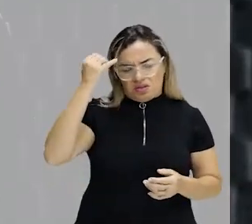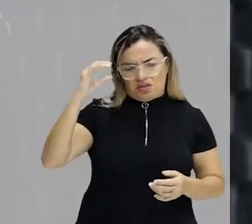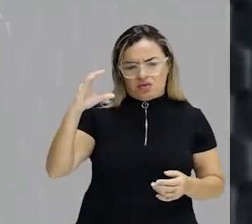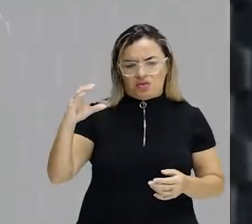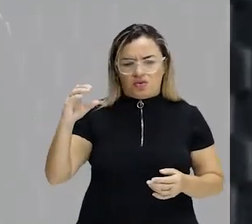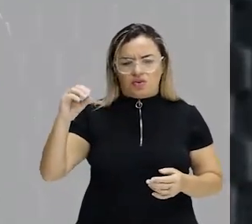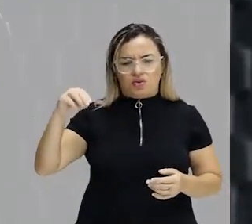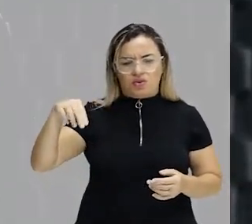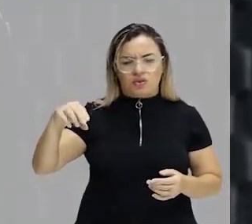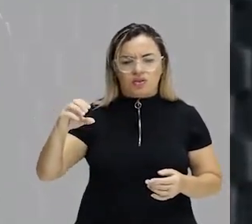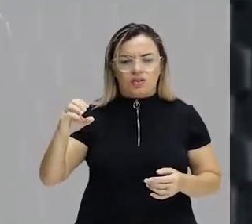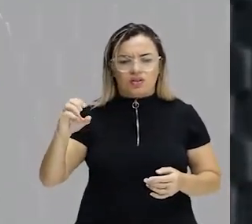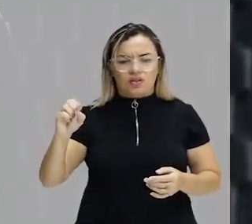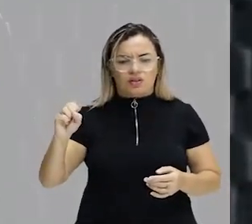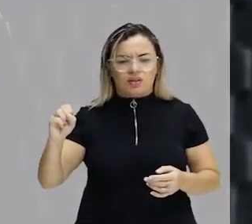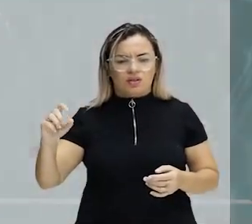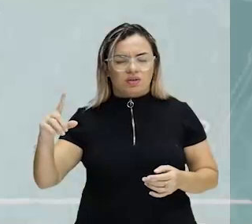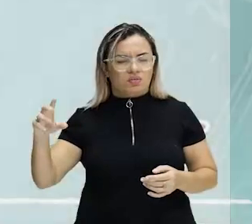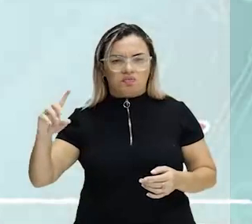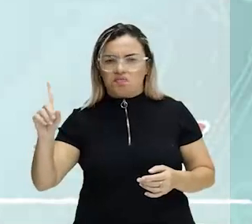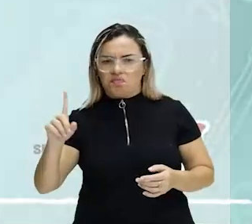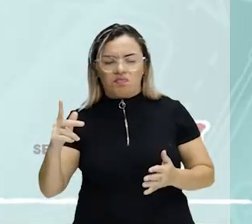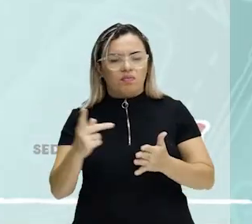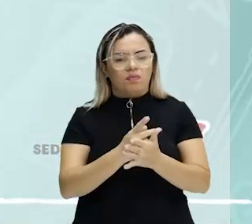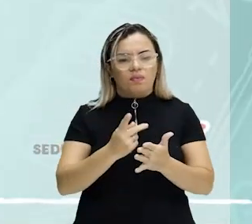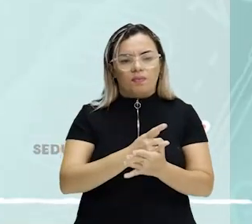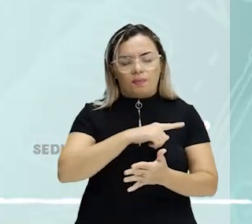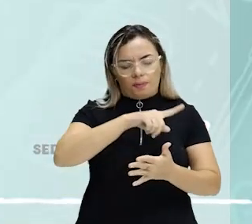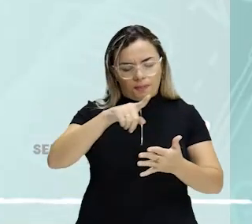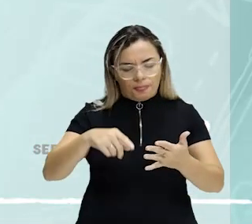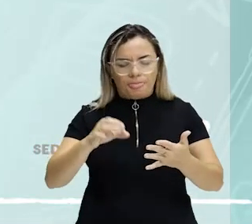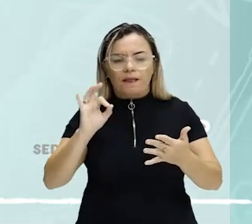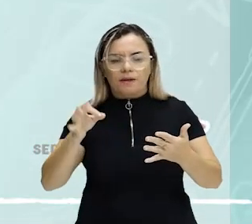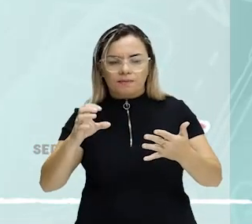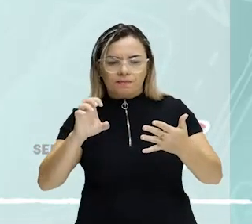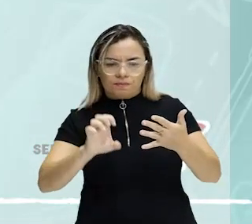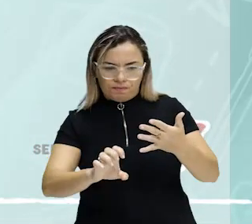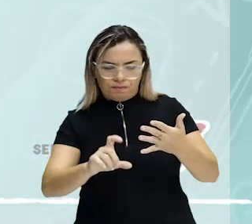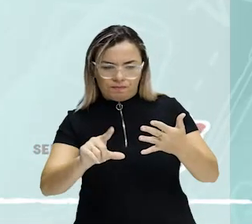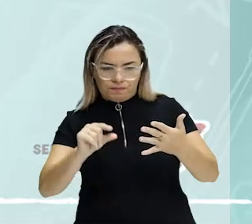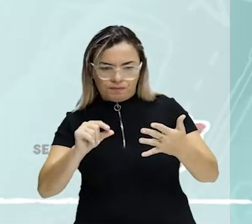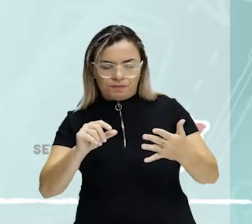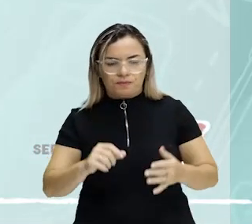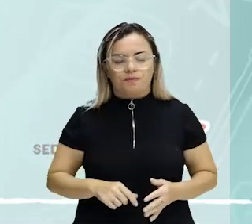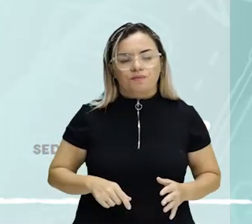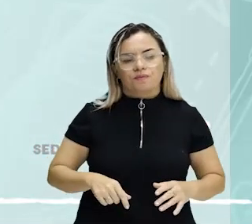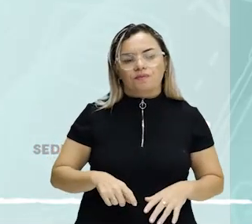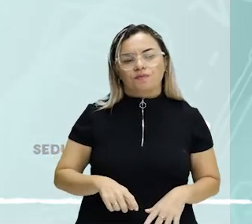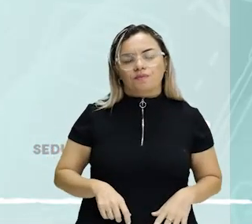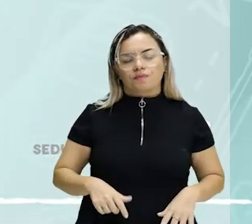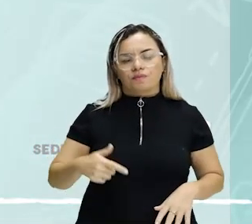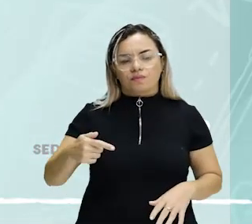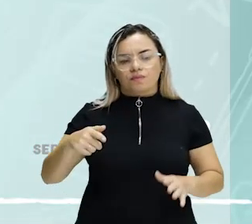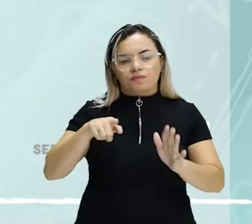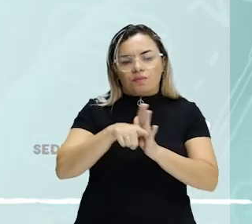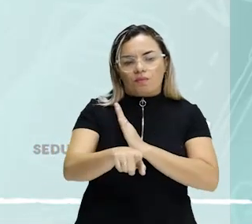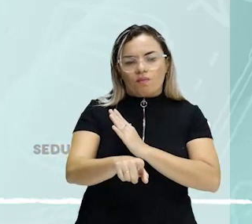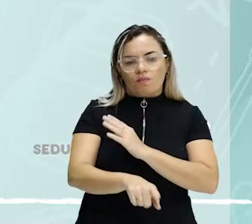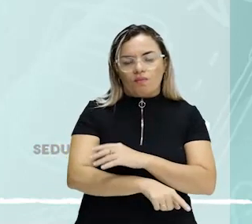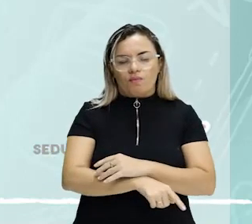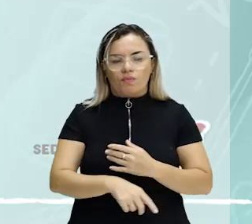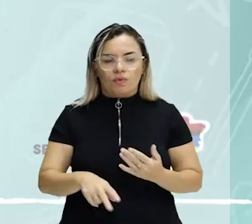de, que indica mesmo consequência. Mais uma questão. A oração, por que afinal de contas aquilo não é casa